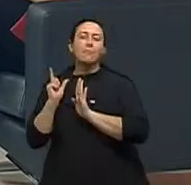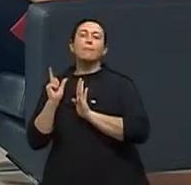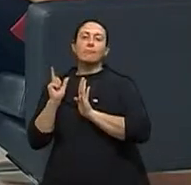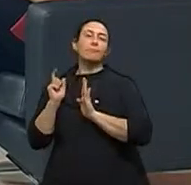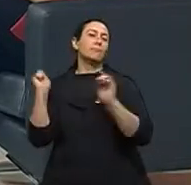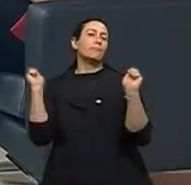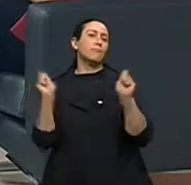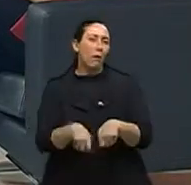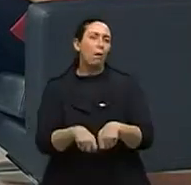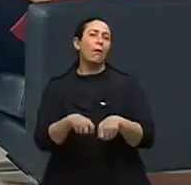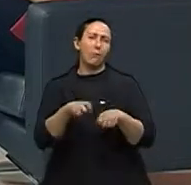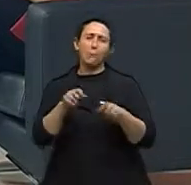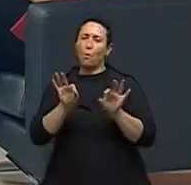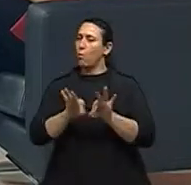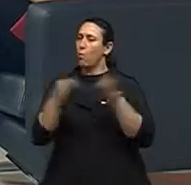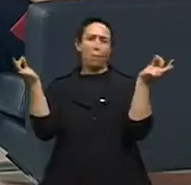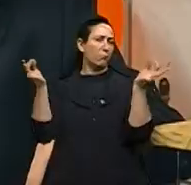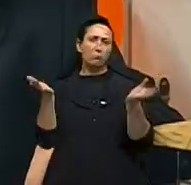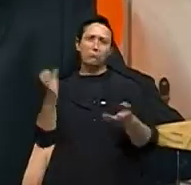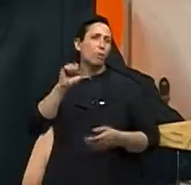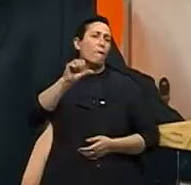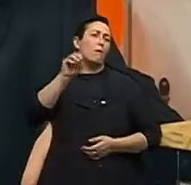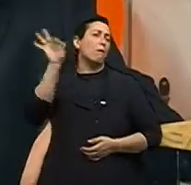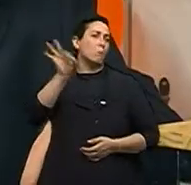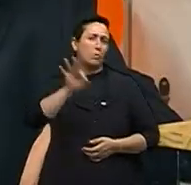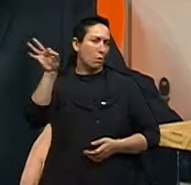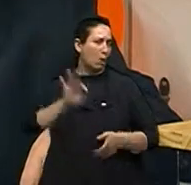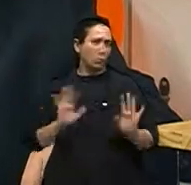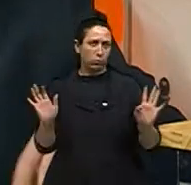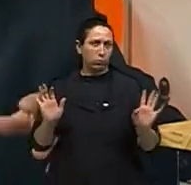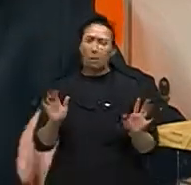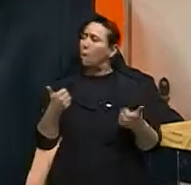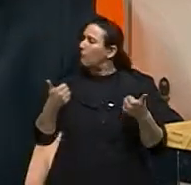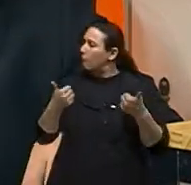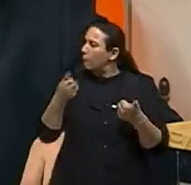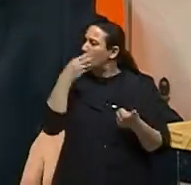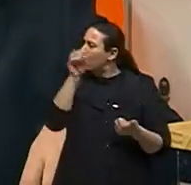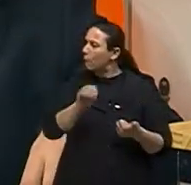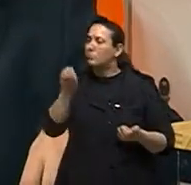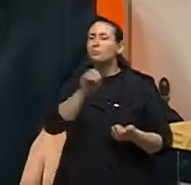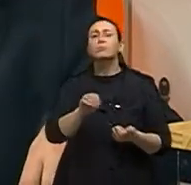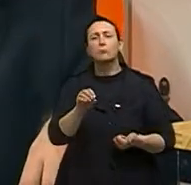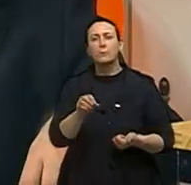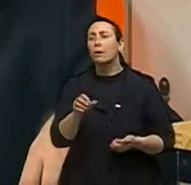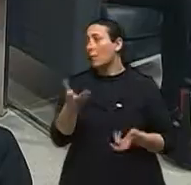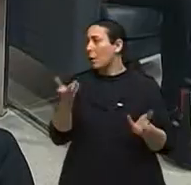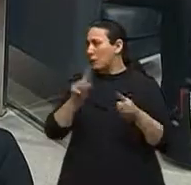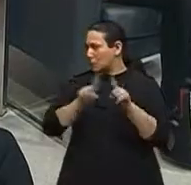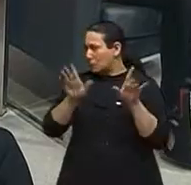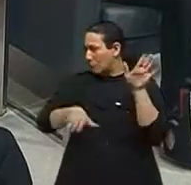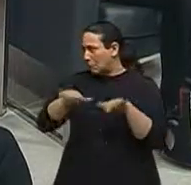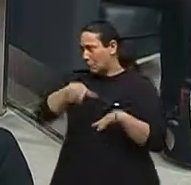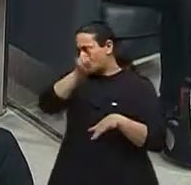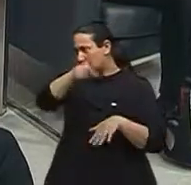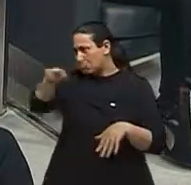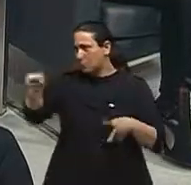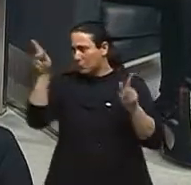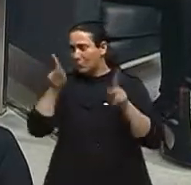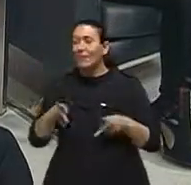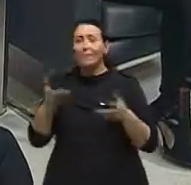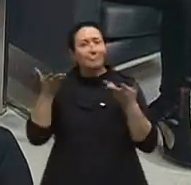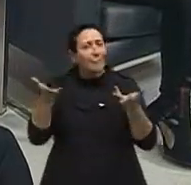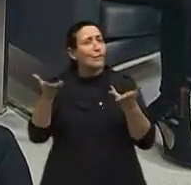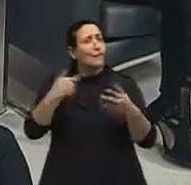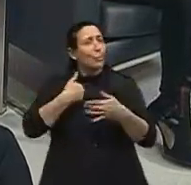se tem índices de cura acima de 90% Isso é isso é fantástico excelente mas depende do paciente isso que eu quero